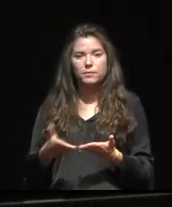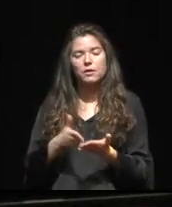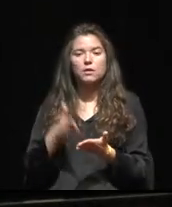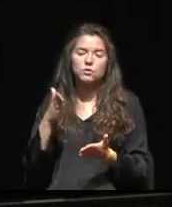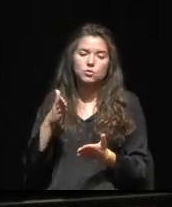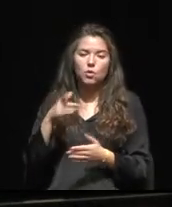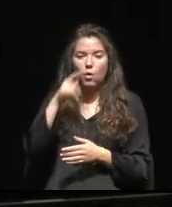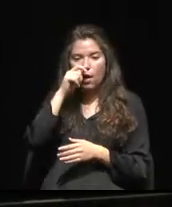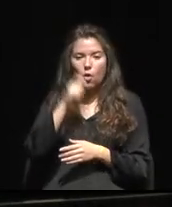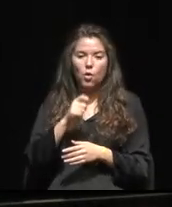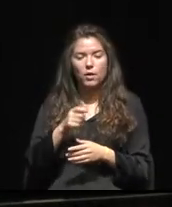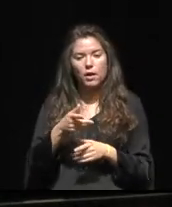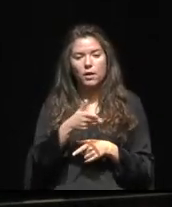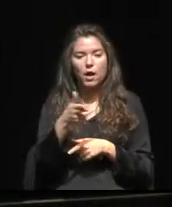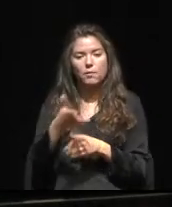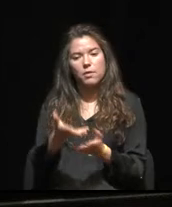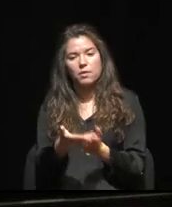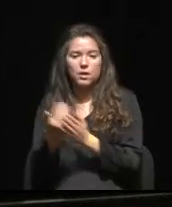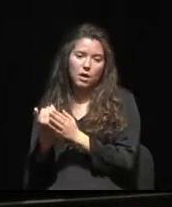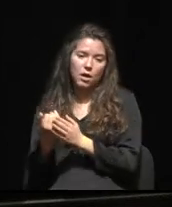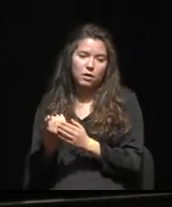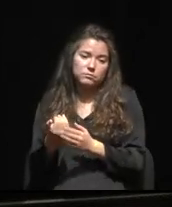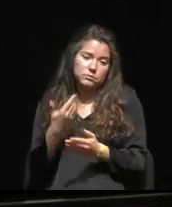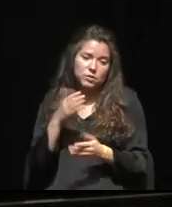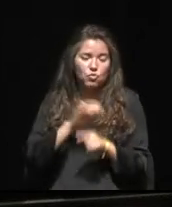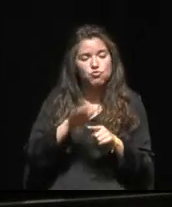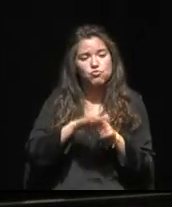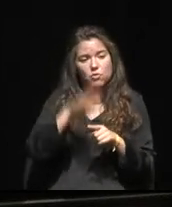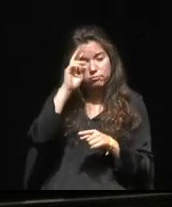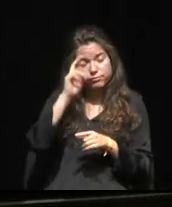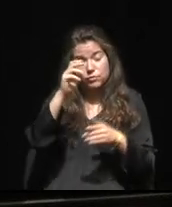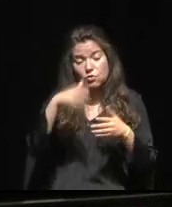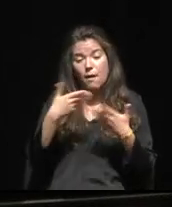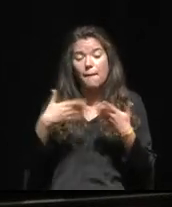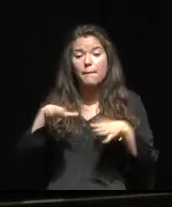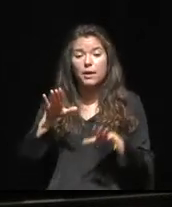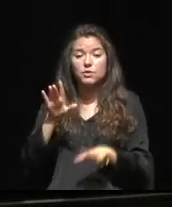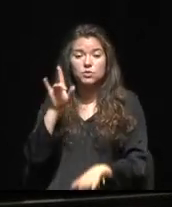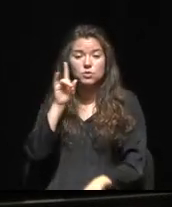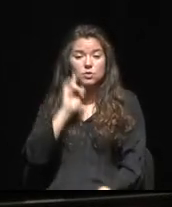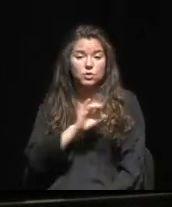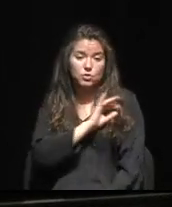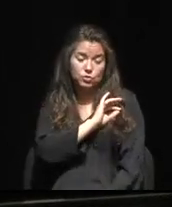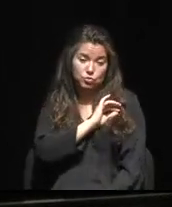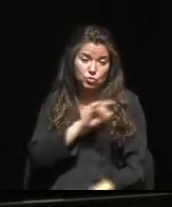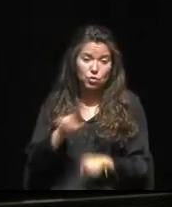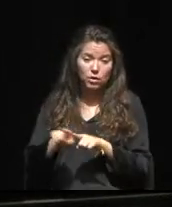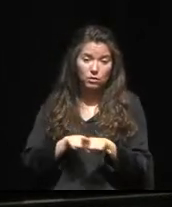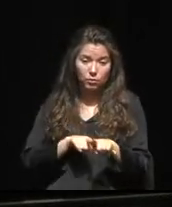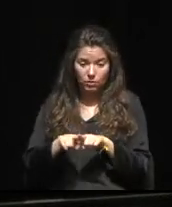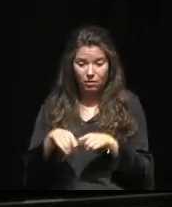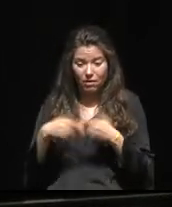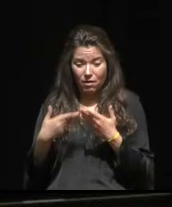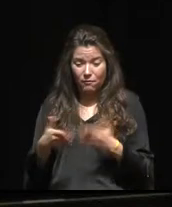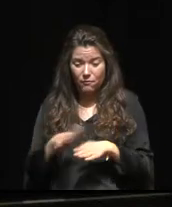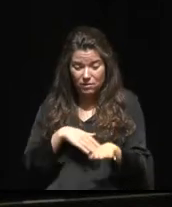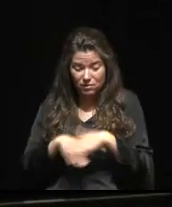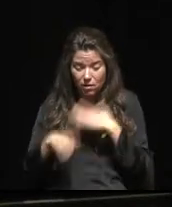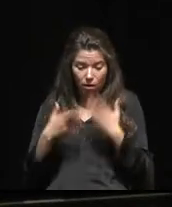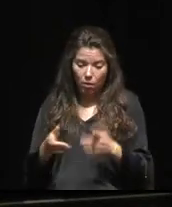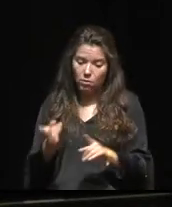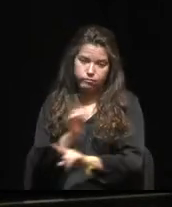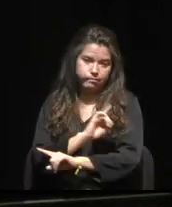desarmar a Ucrânia e deixando-a à sorte opressor Russo mas senhora deputada mas senhora deputada agir agora não é